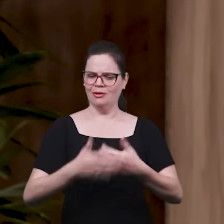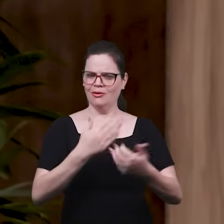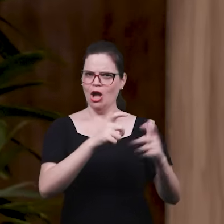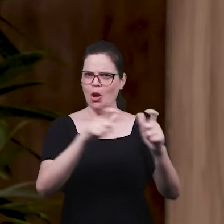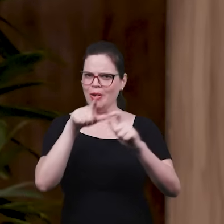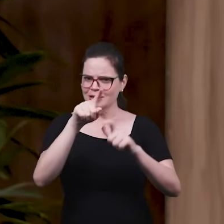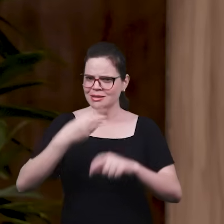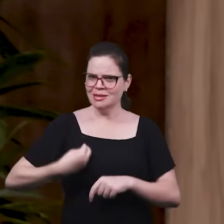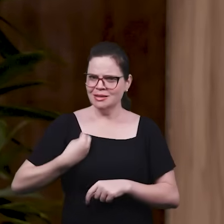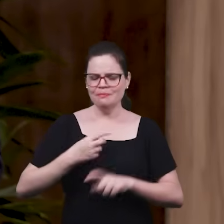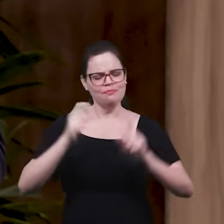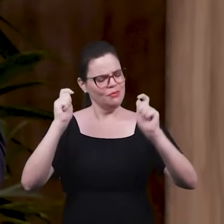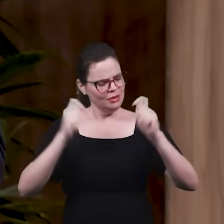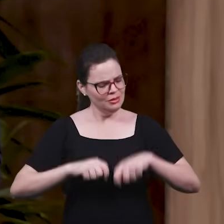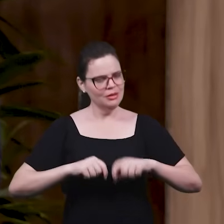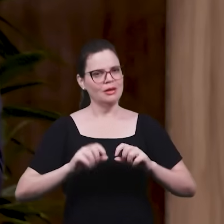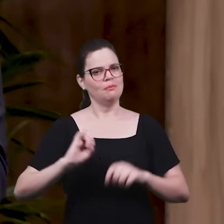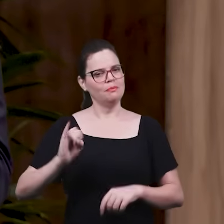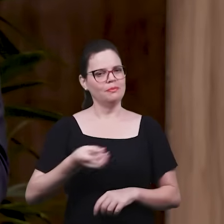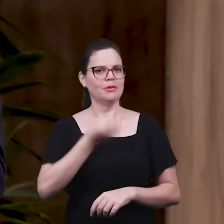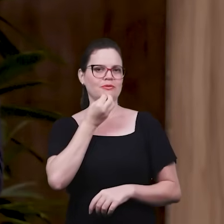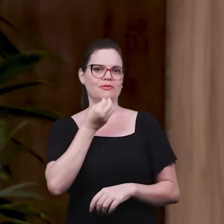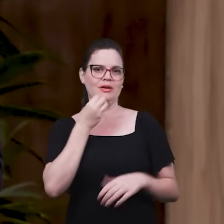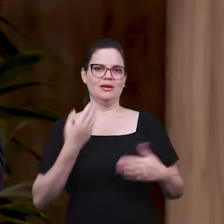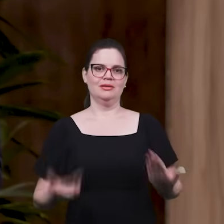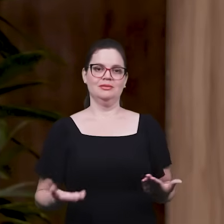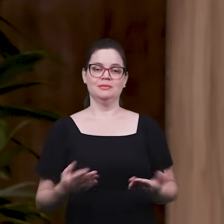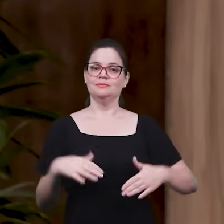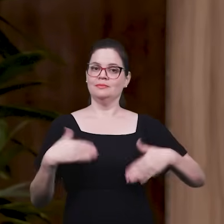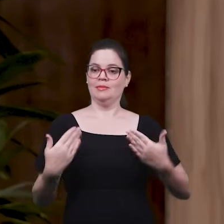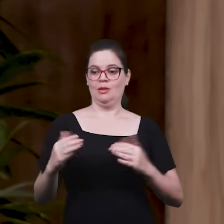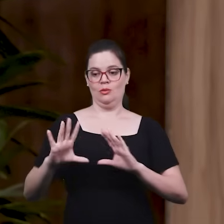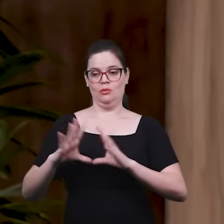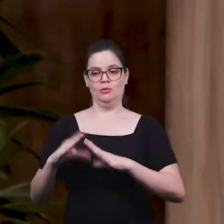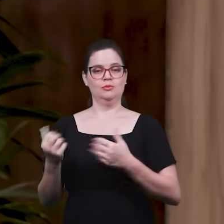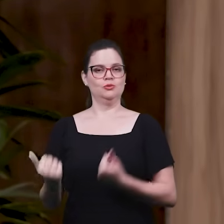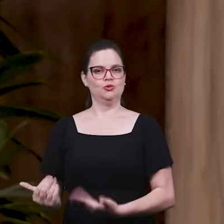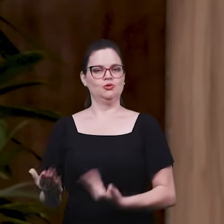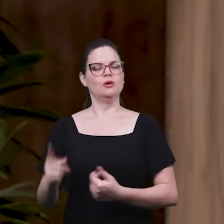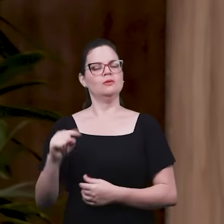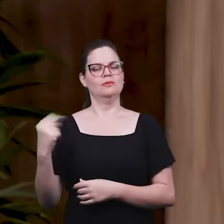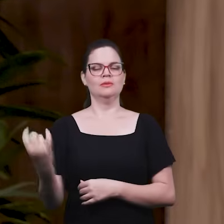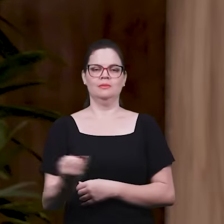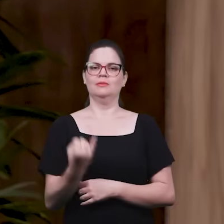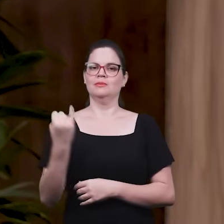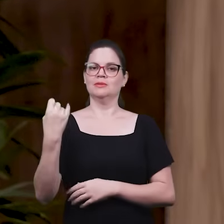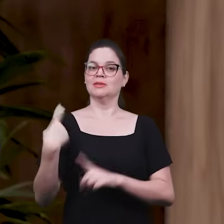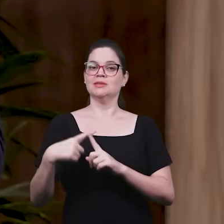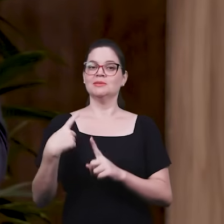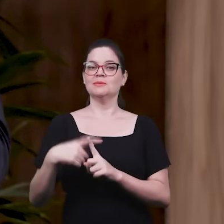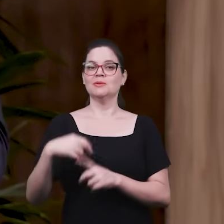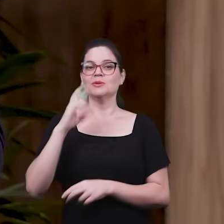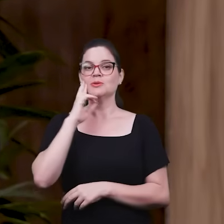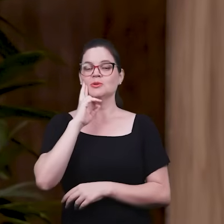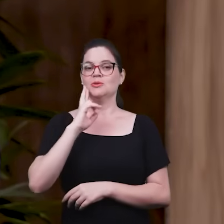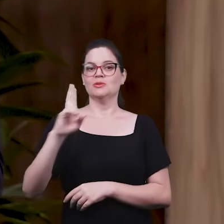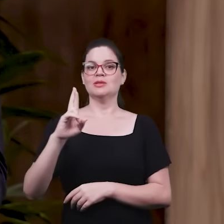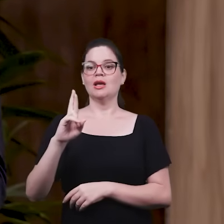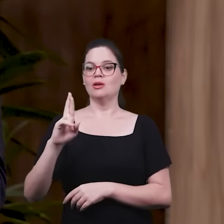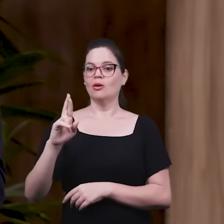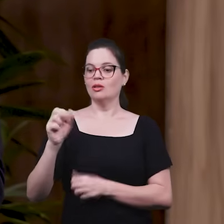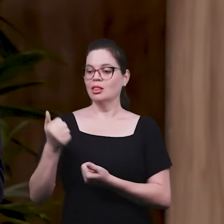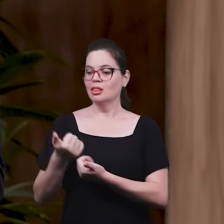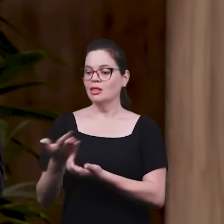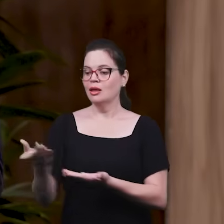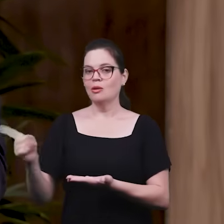está. Então, o trabalho com os jovens é muito importante, porque o jovem ele pode canalizar essa força que